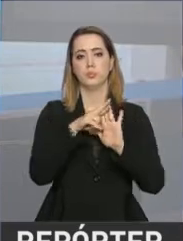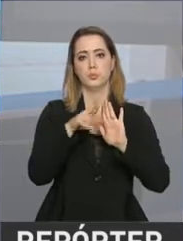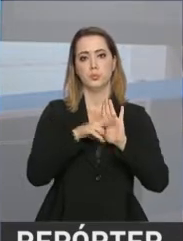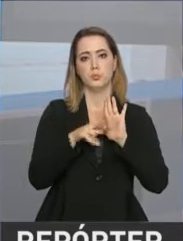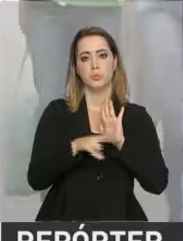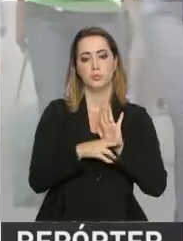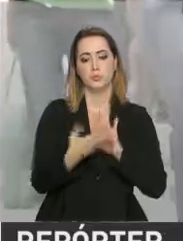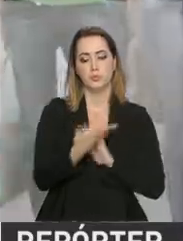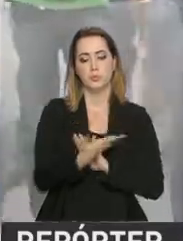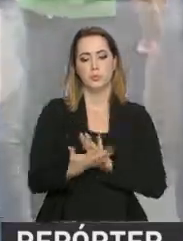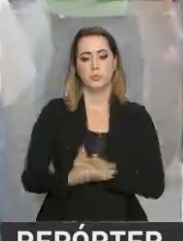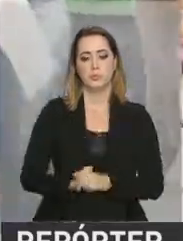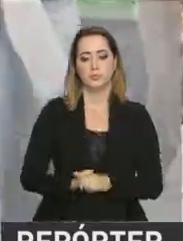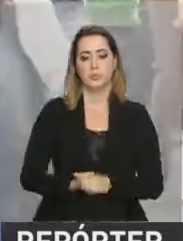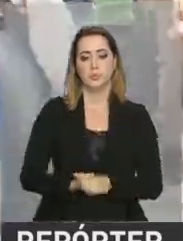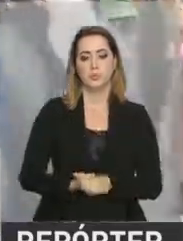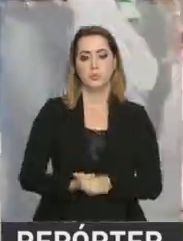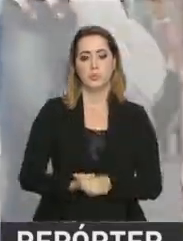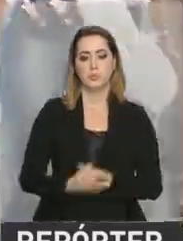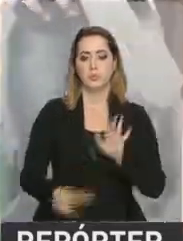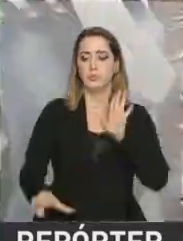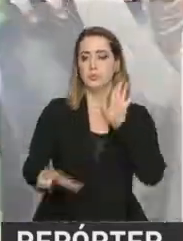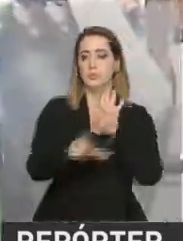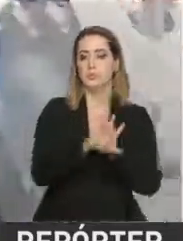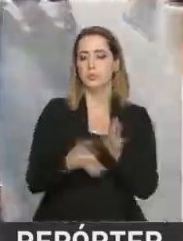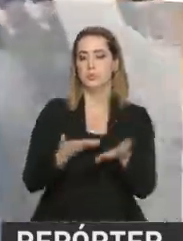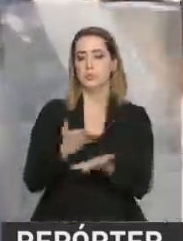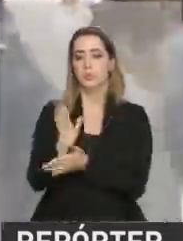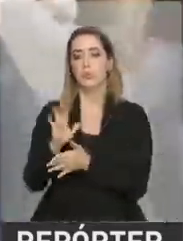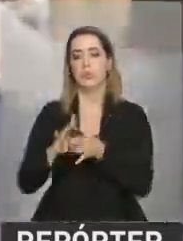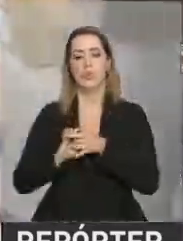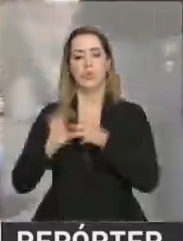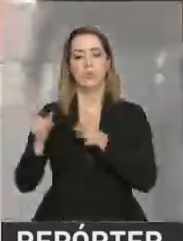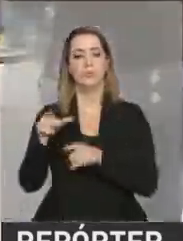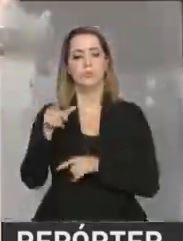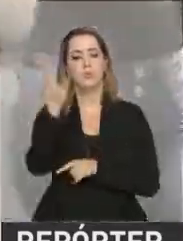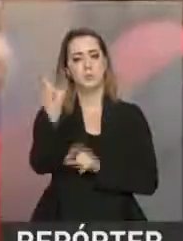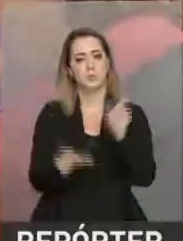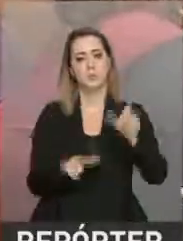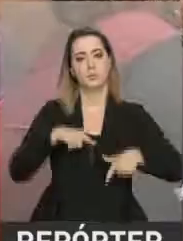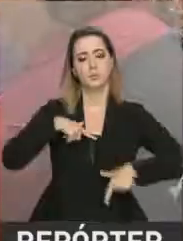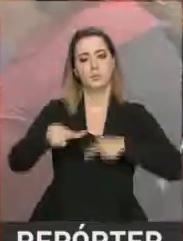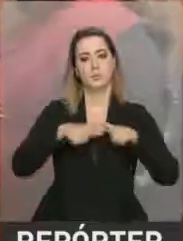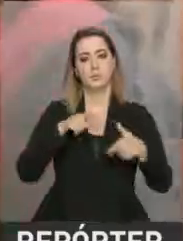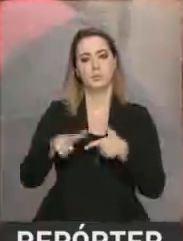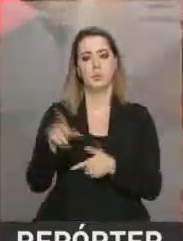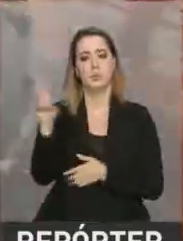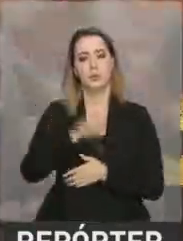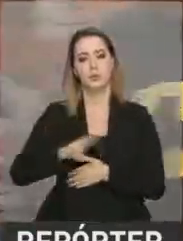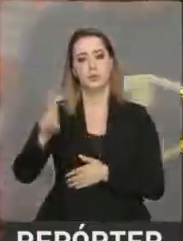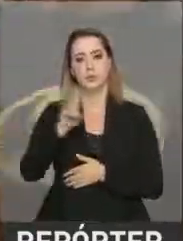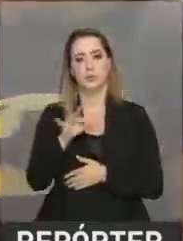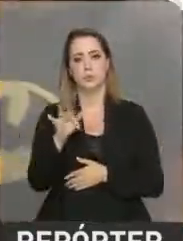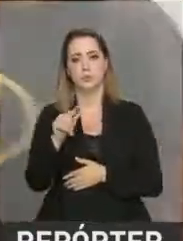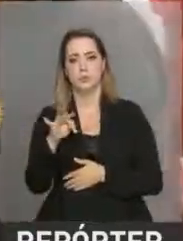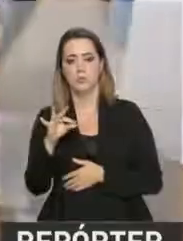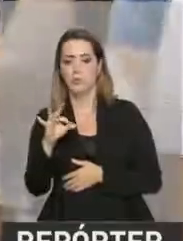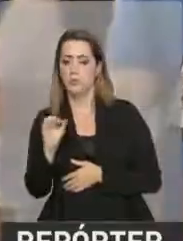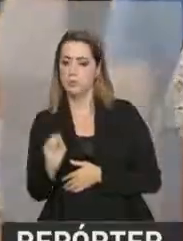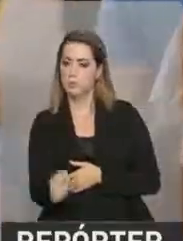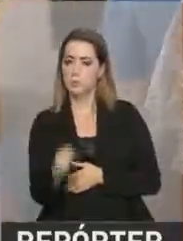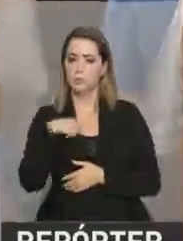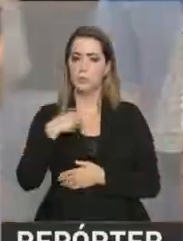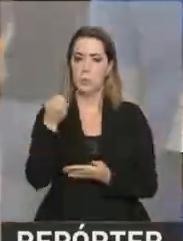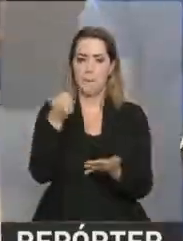Kenup. A lei que autoriza o trabalhador a usar recursos do FGTS como garantia